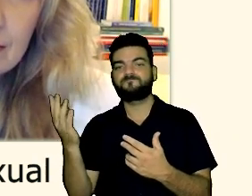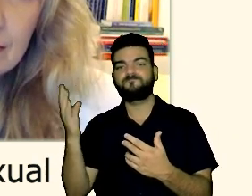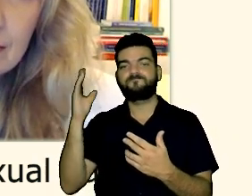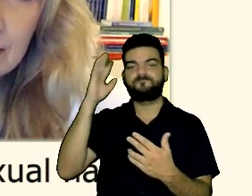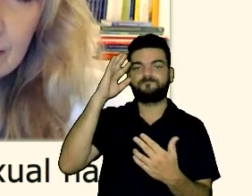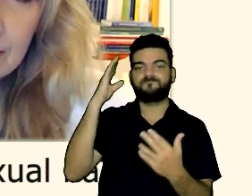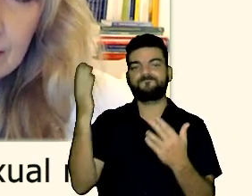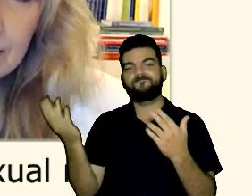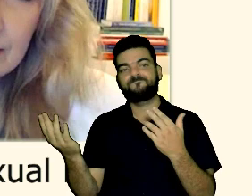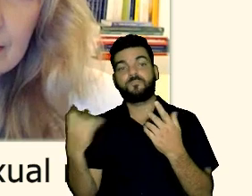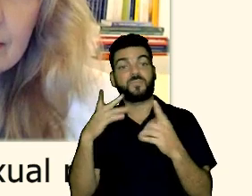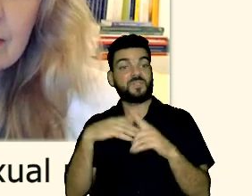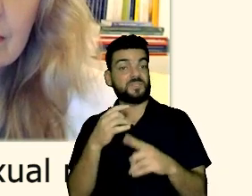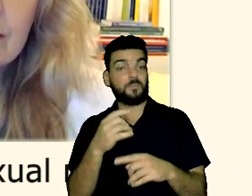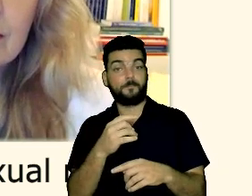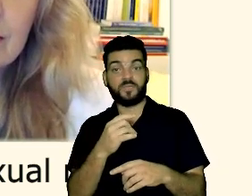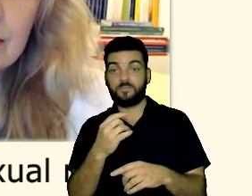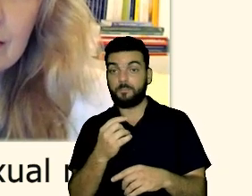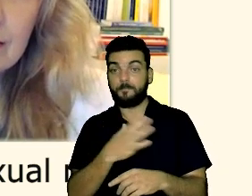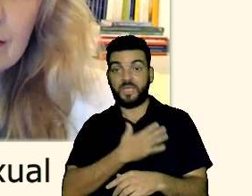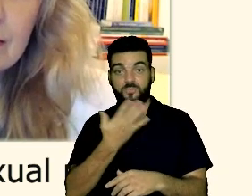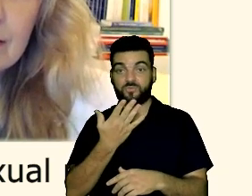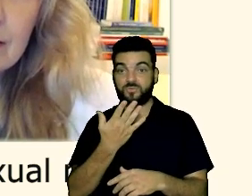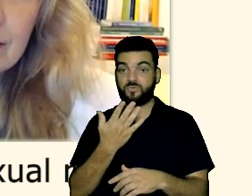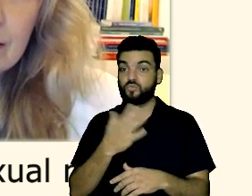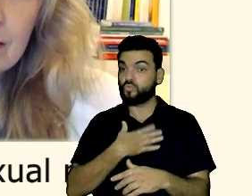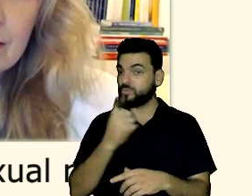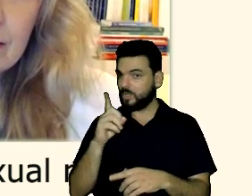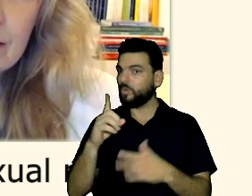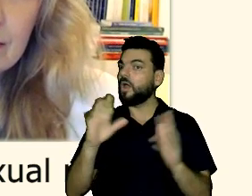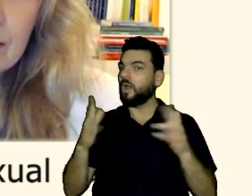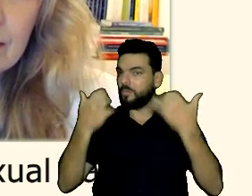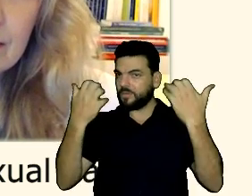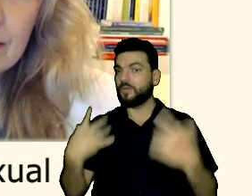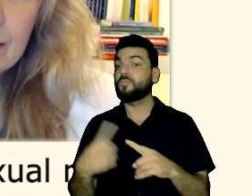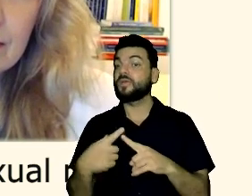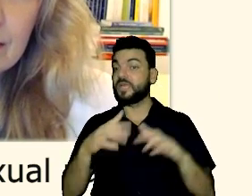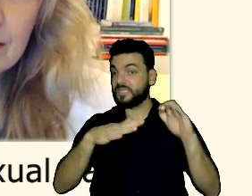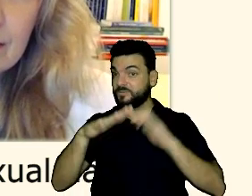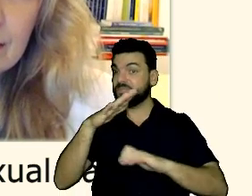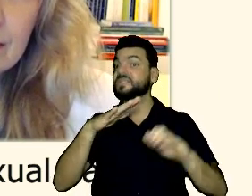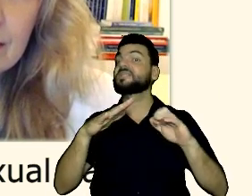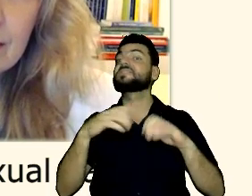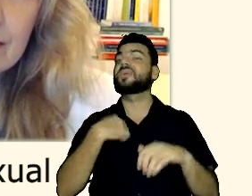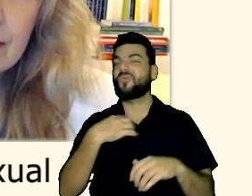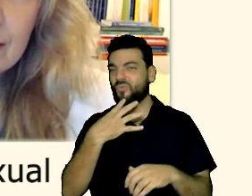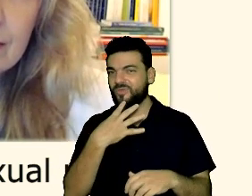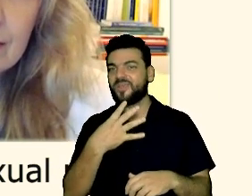esse despertar, né? Não se assustem de eu estar falando assim,